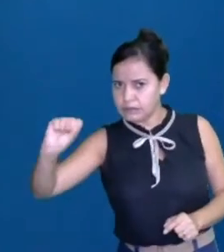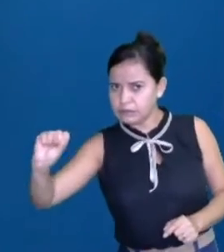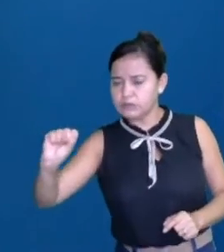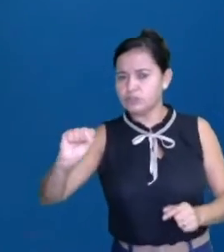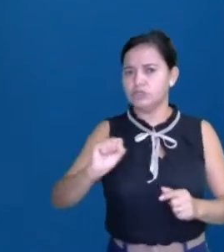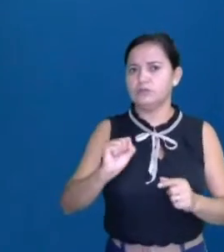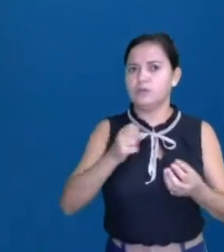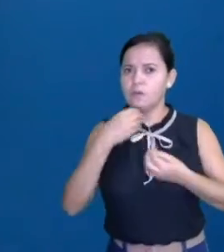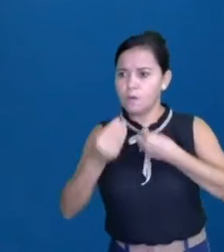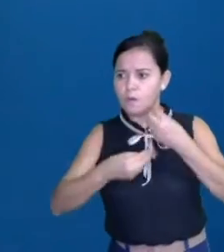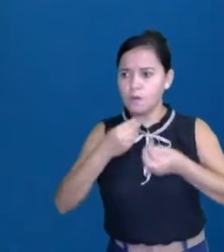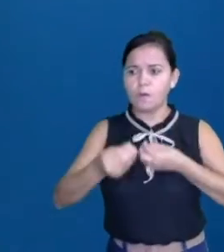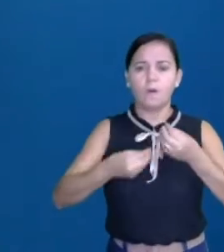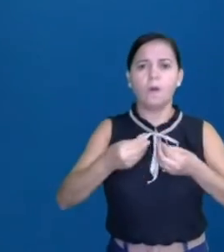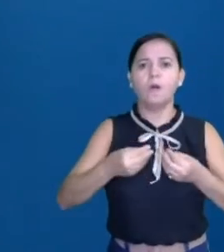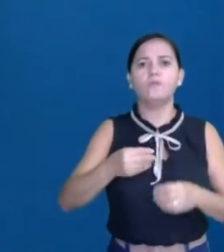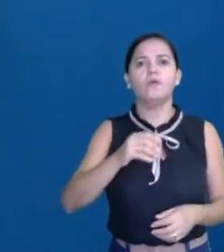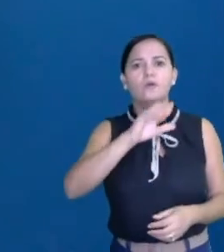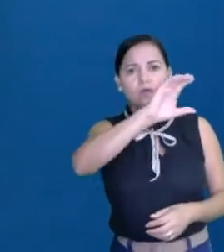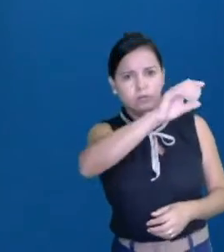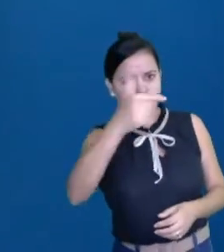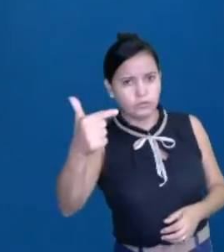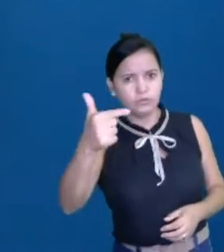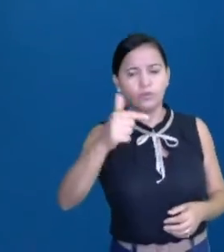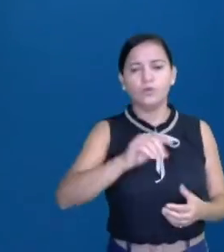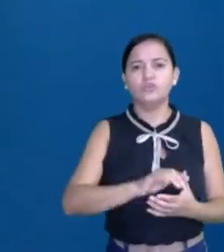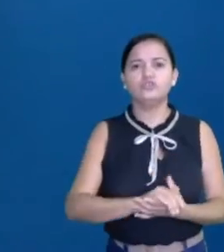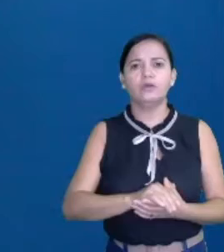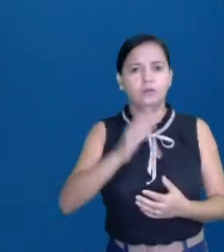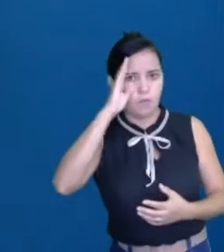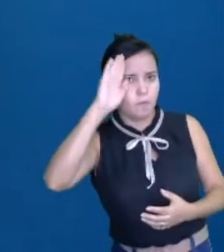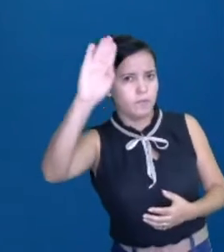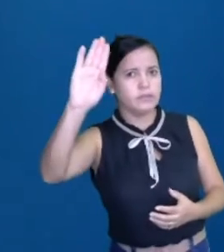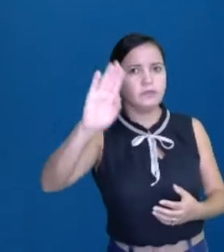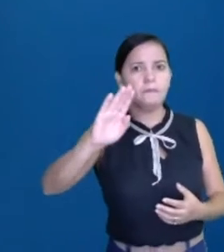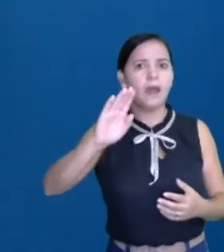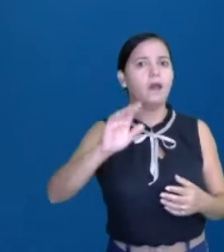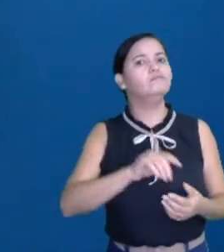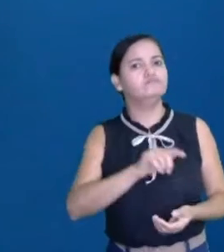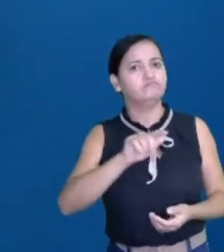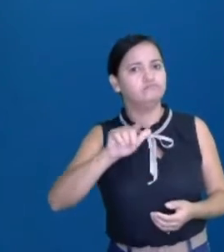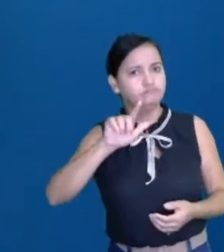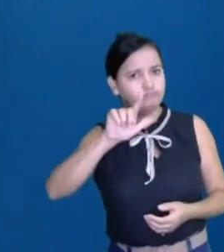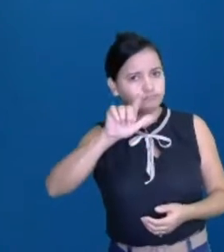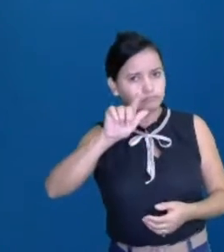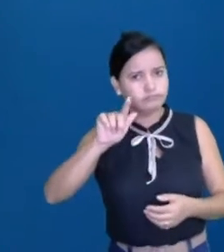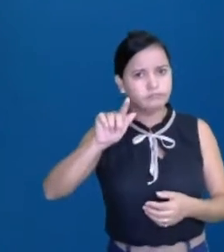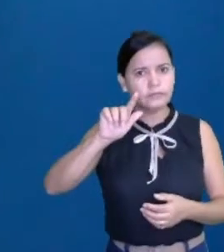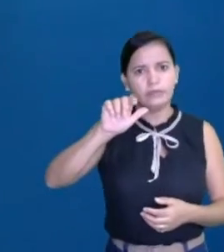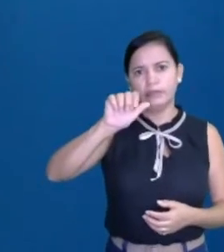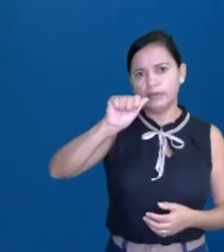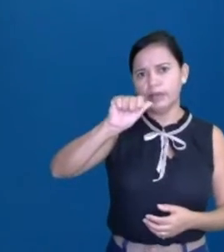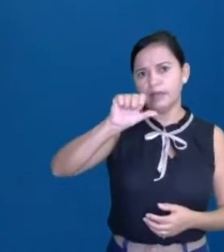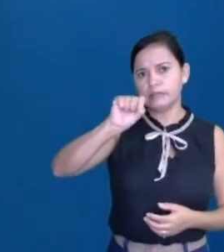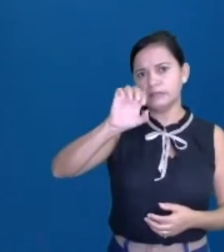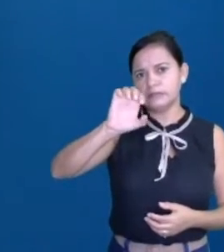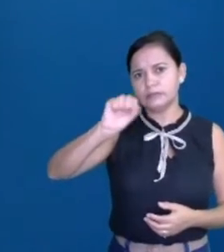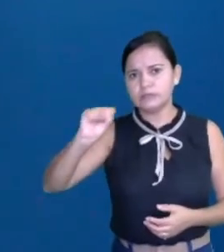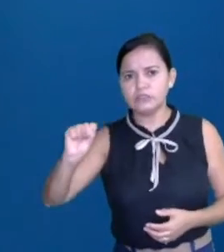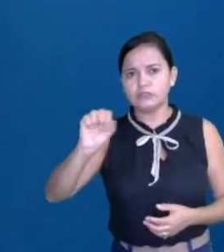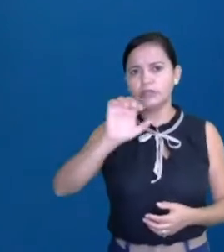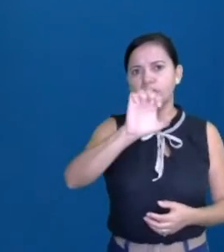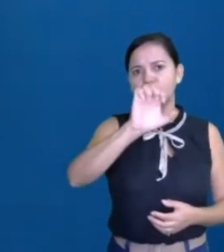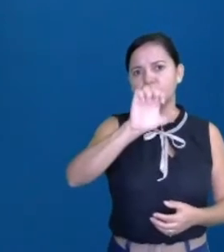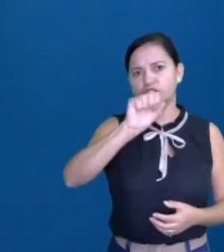termos de manutenção, o CO2, que seria o principal gás estufa, ele sempre manteria uma